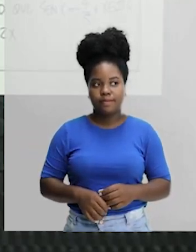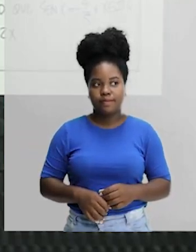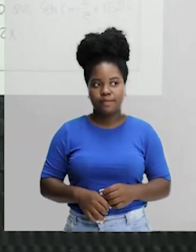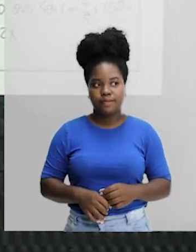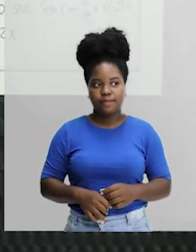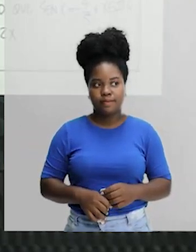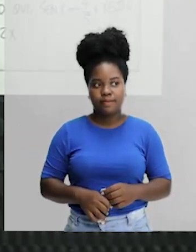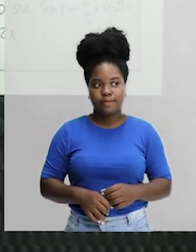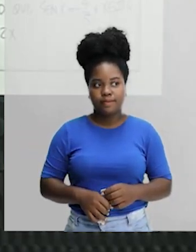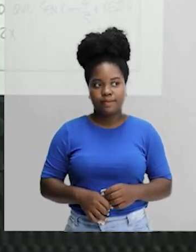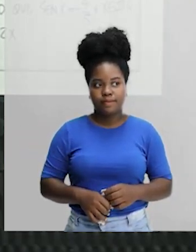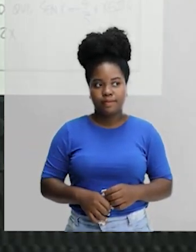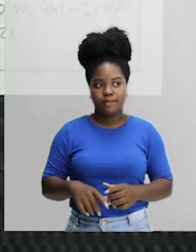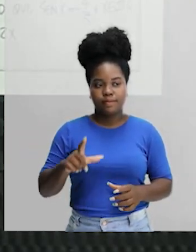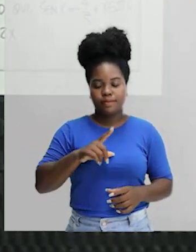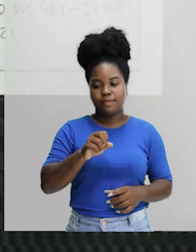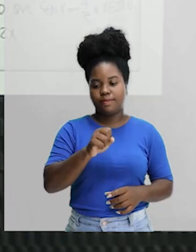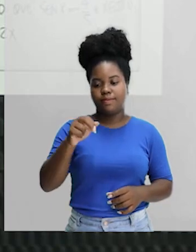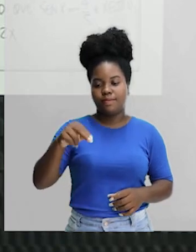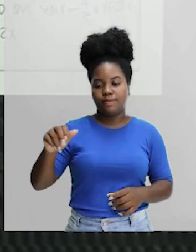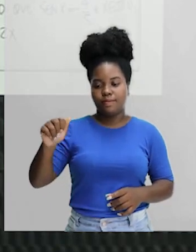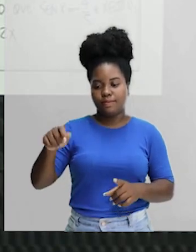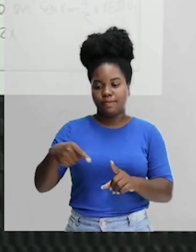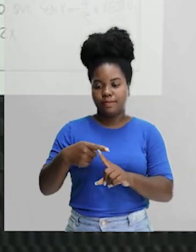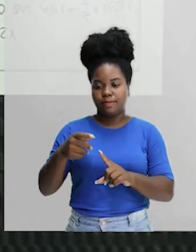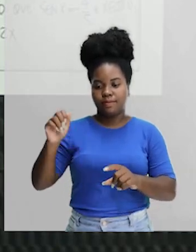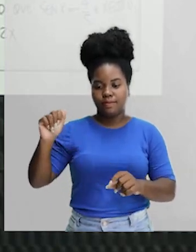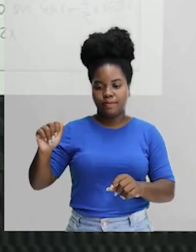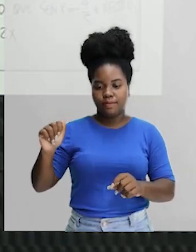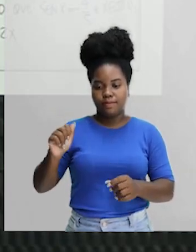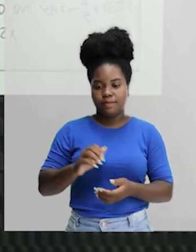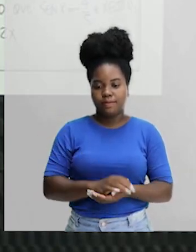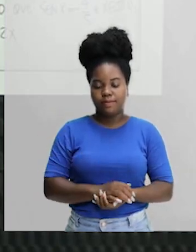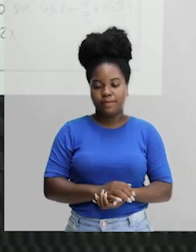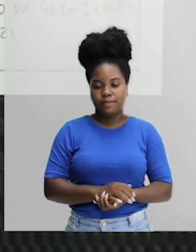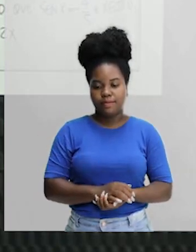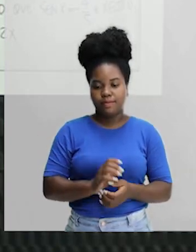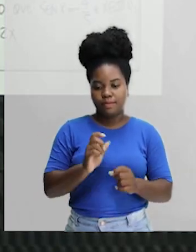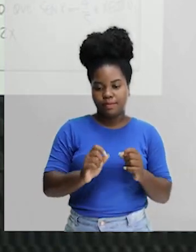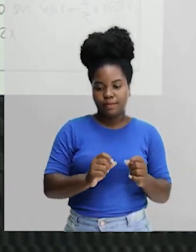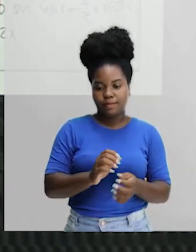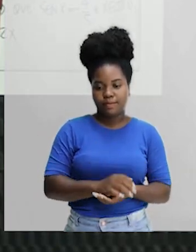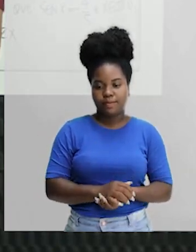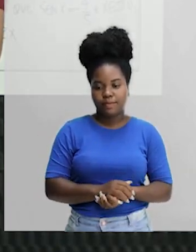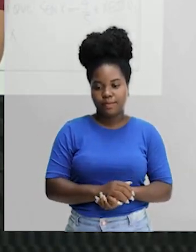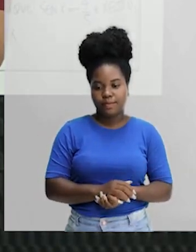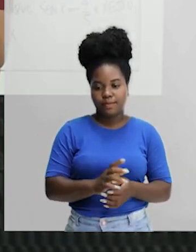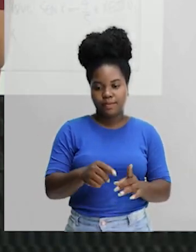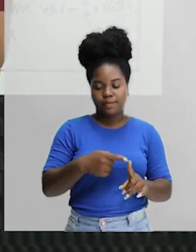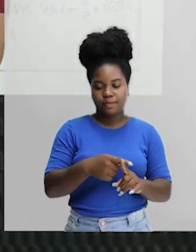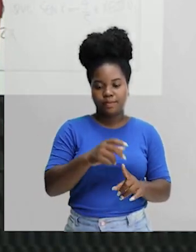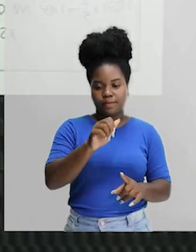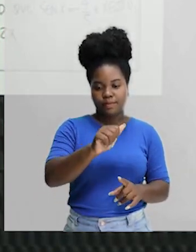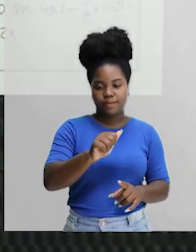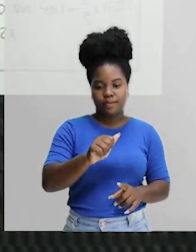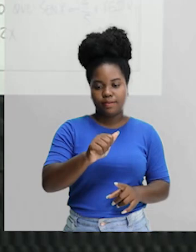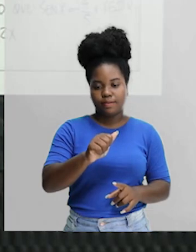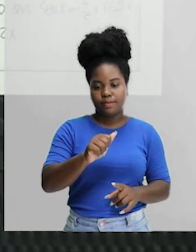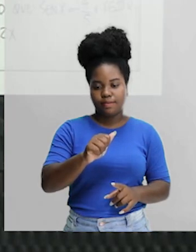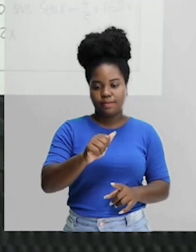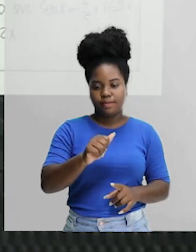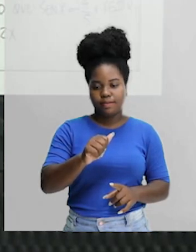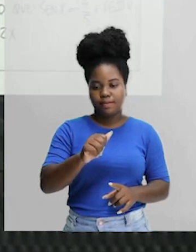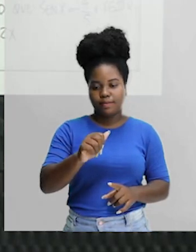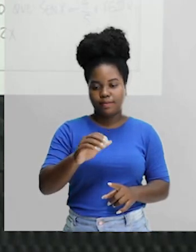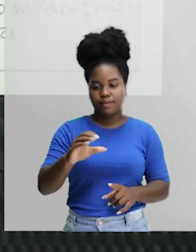Certo? Então, nós temos que o seno de A mais A, seno de A cosseno de A, mais seno de A cosseno de A.